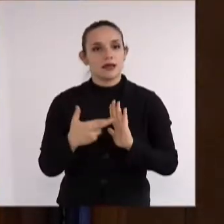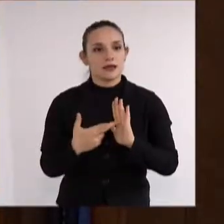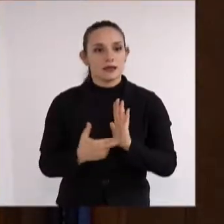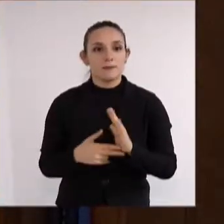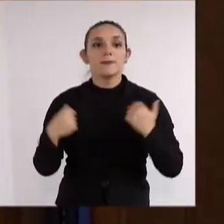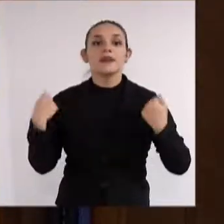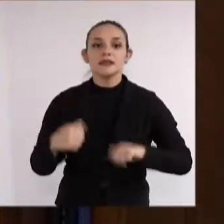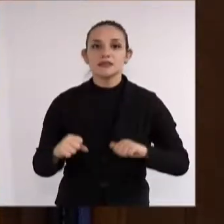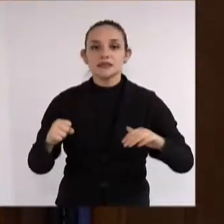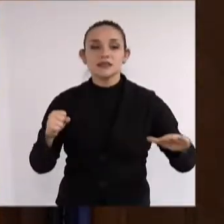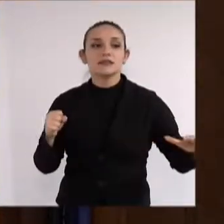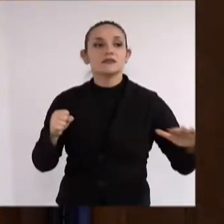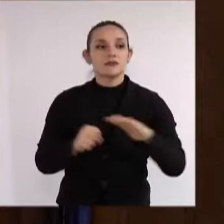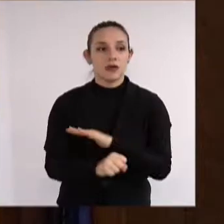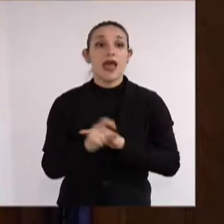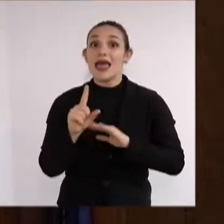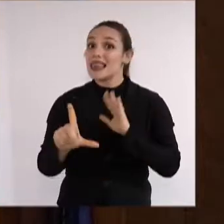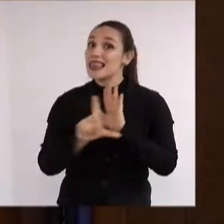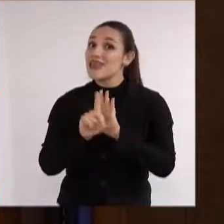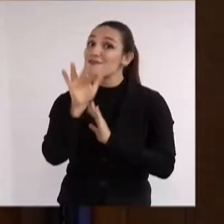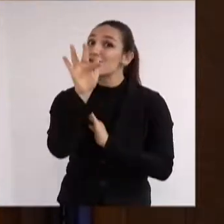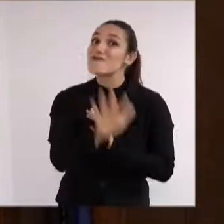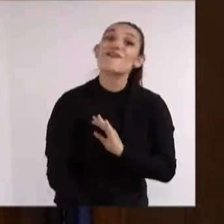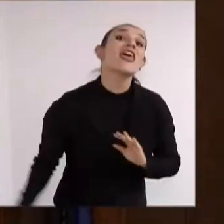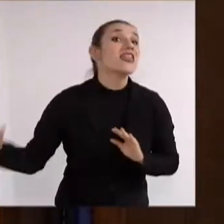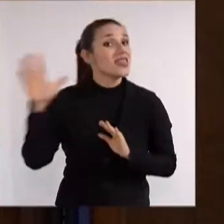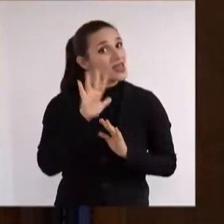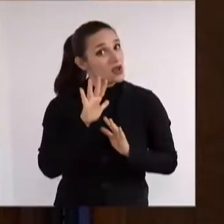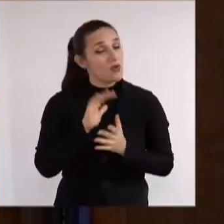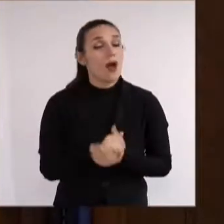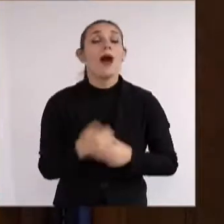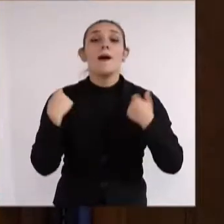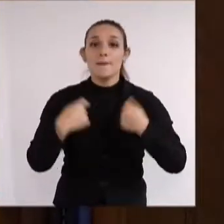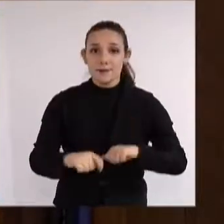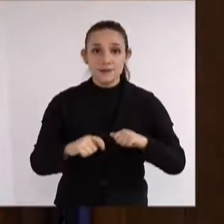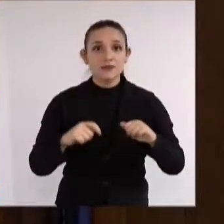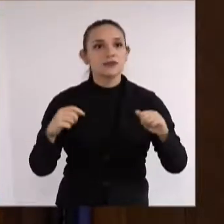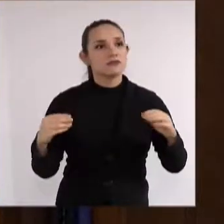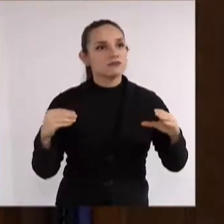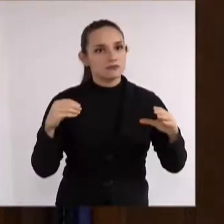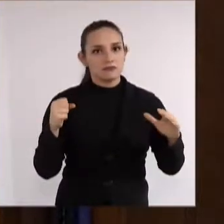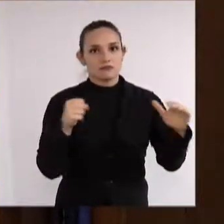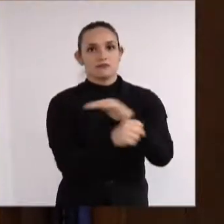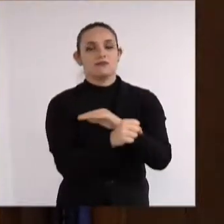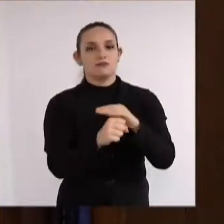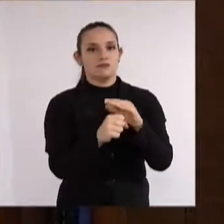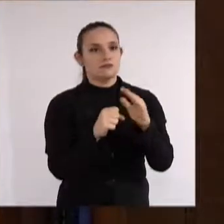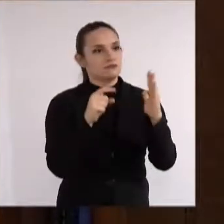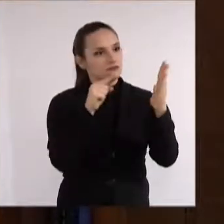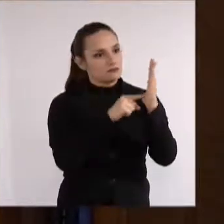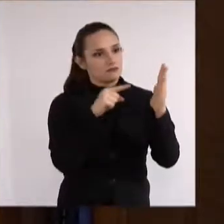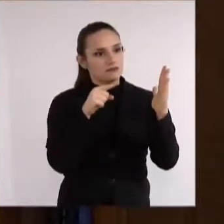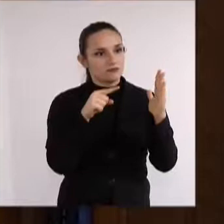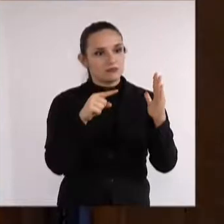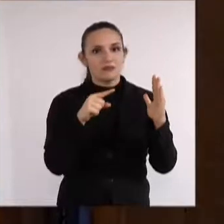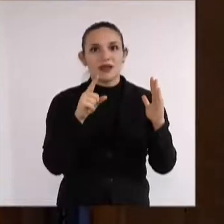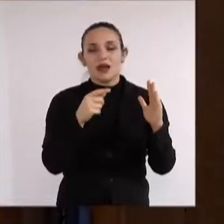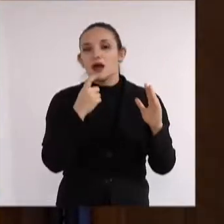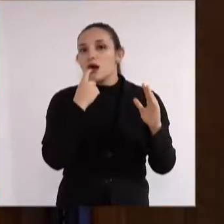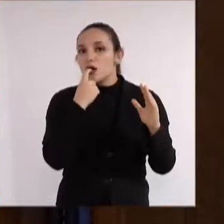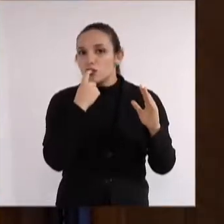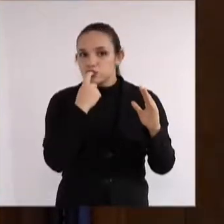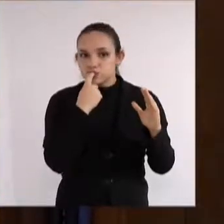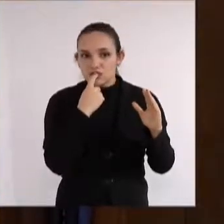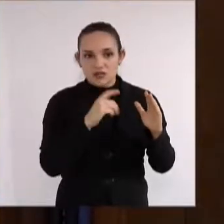ser instalado, isso é lei federal, deve ser instalado dispositivo de alarme de emergência próximo à bacia, no box do chuveiro,